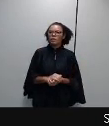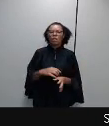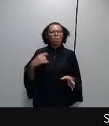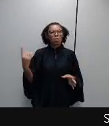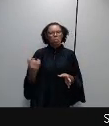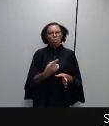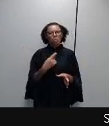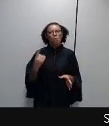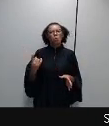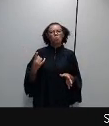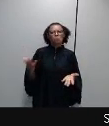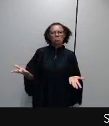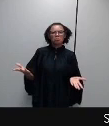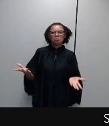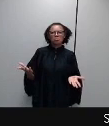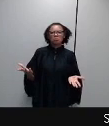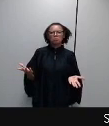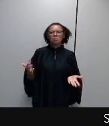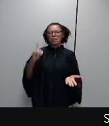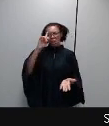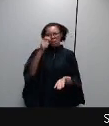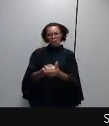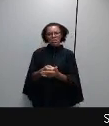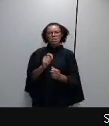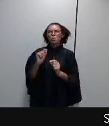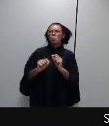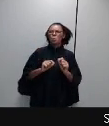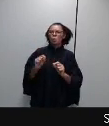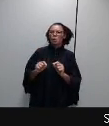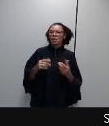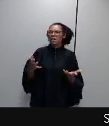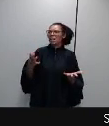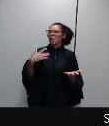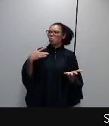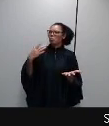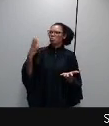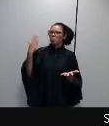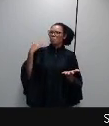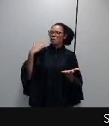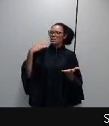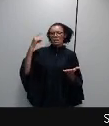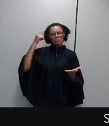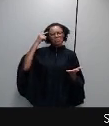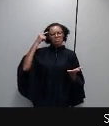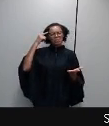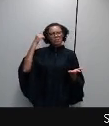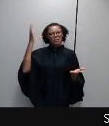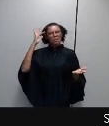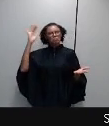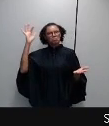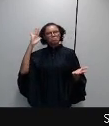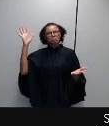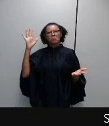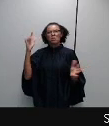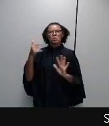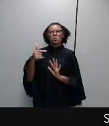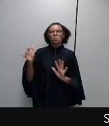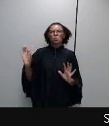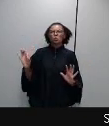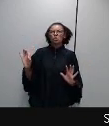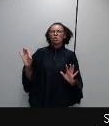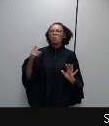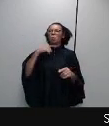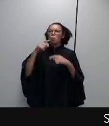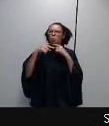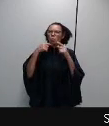hoje decidindo algo que eu sinceramente imaginei que não houvesse mais dúvida A esse